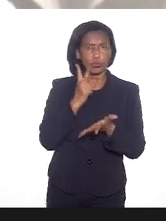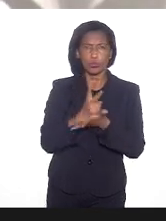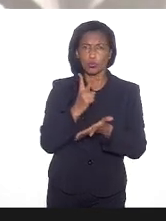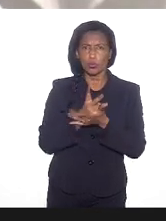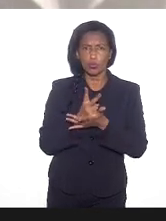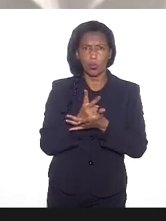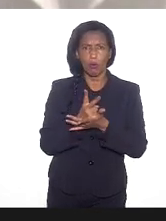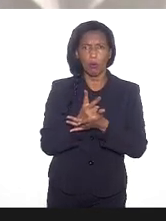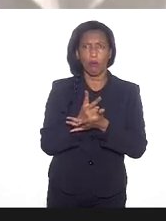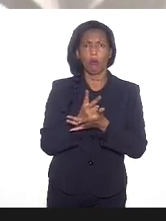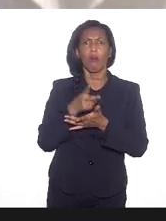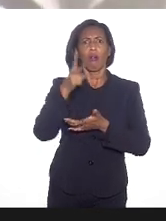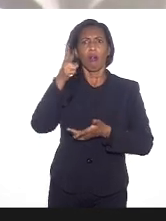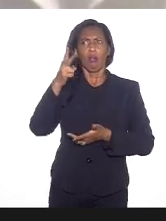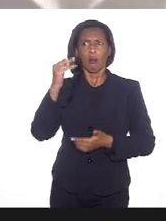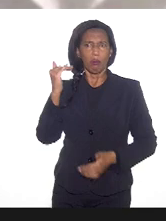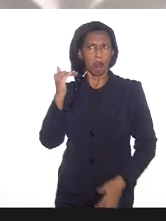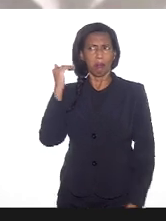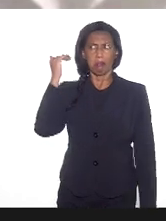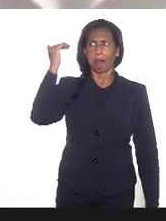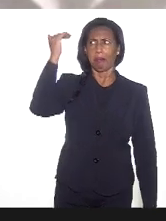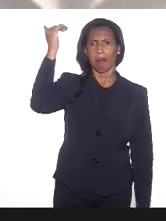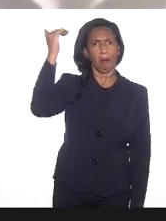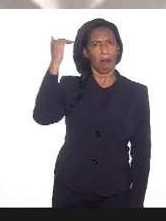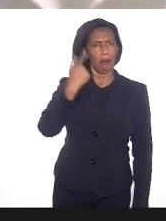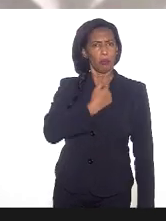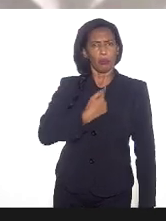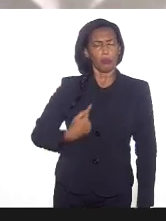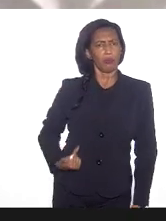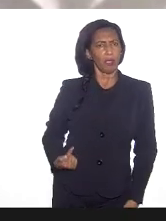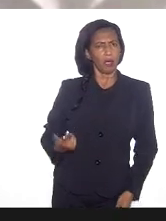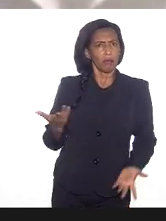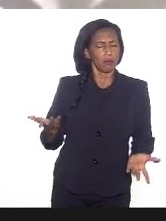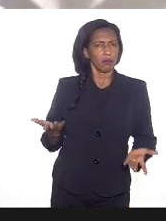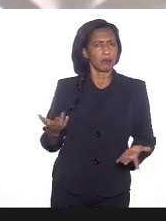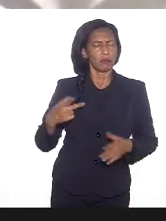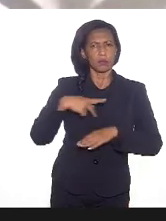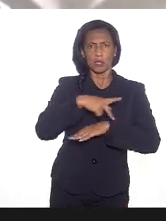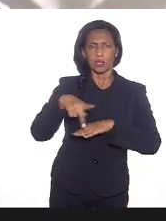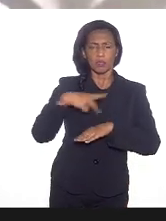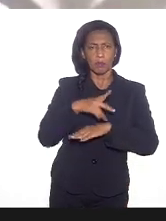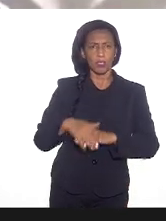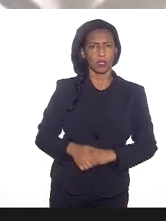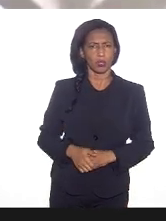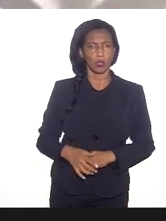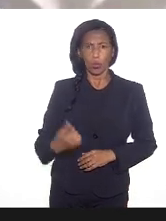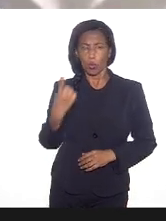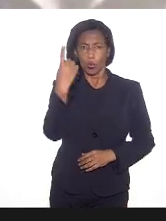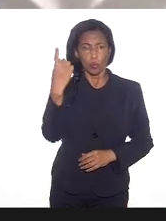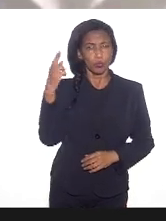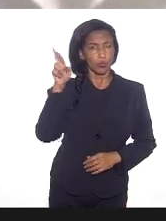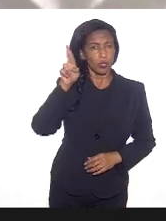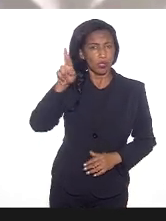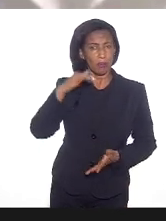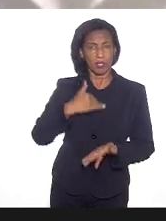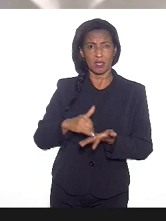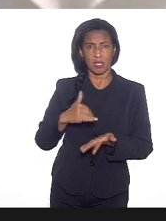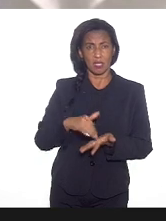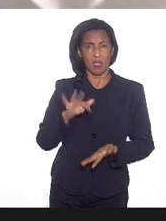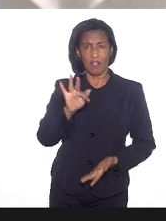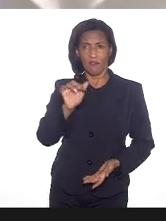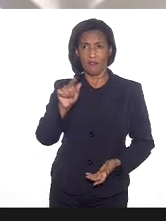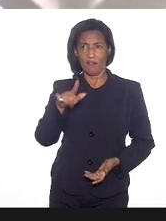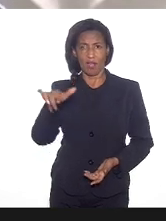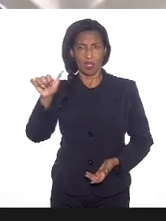exercendo cargos de destaque nos governos desse país. Um dos responsáveis pela Secretaria de